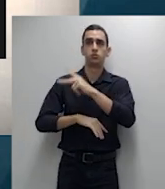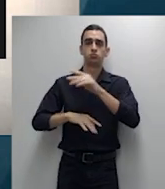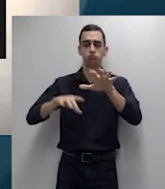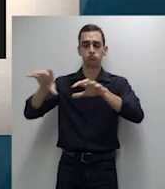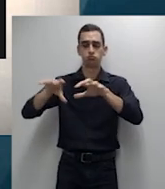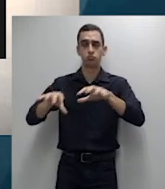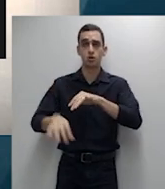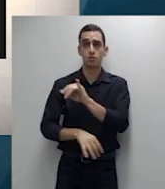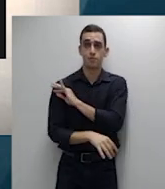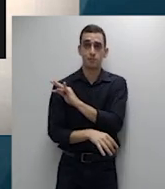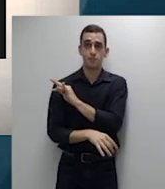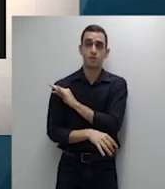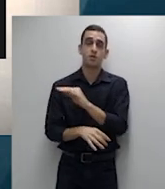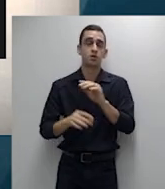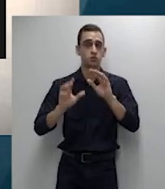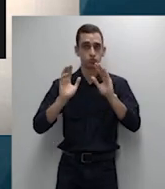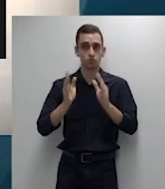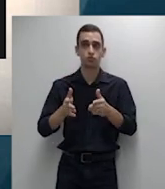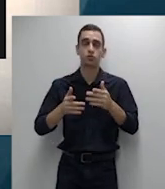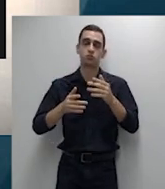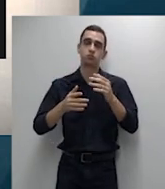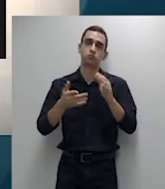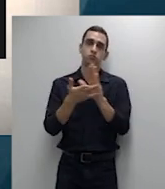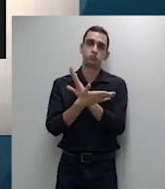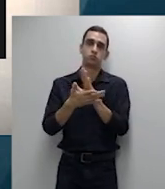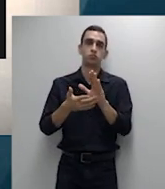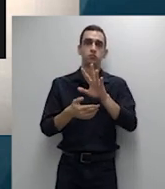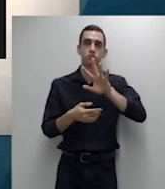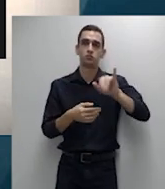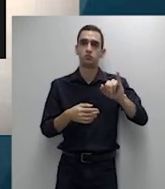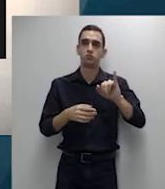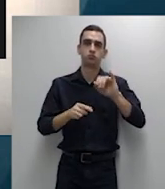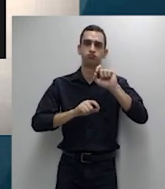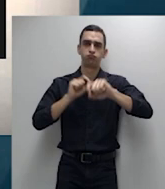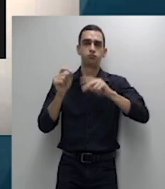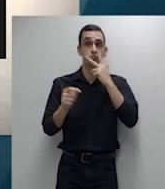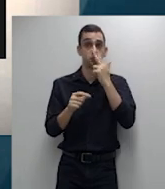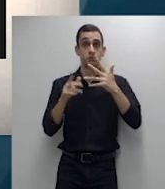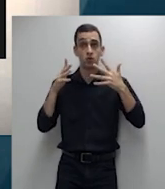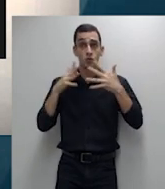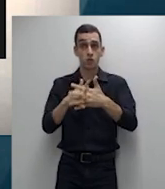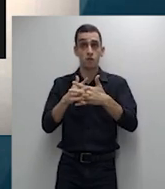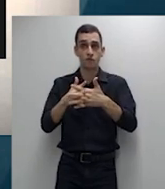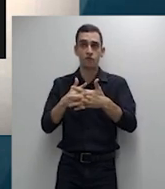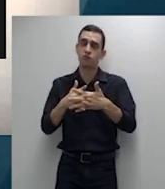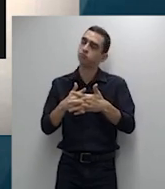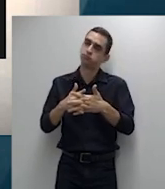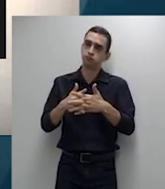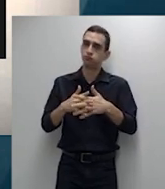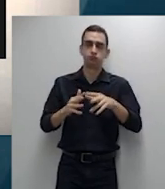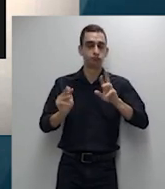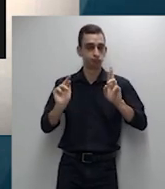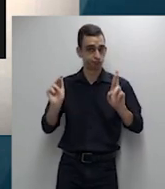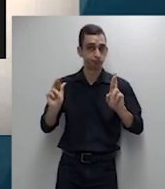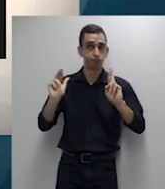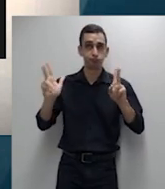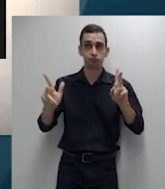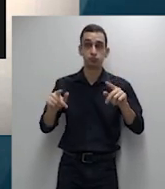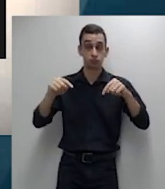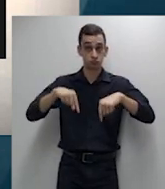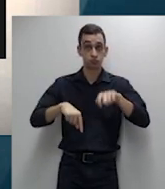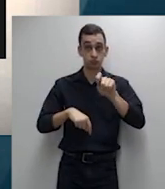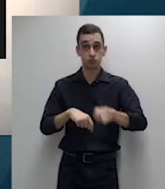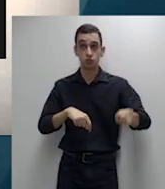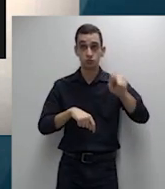sentido que o provimento de capacidade satelital não se consumo de conseguir comunicação entende aberto